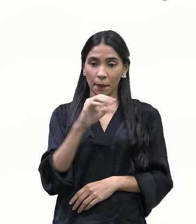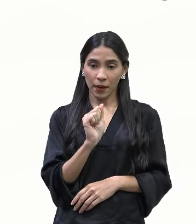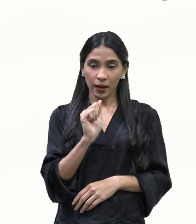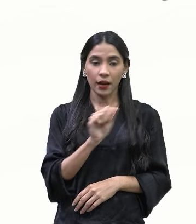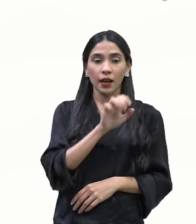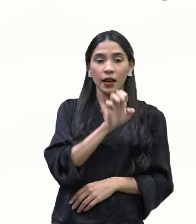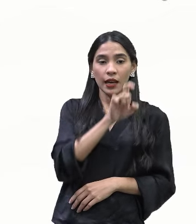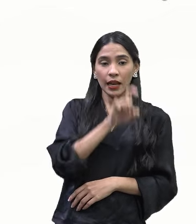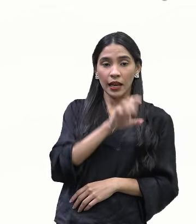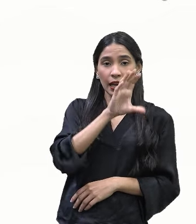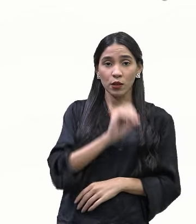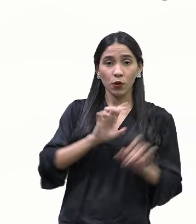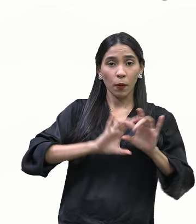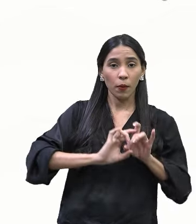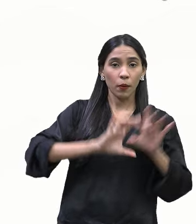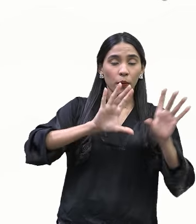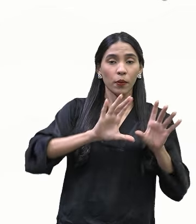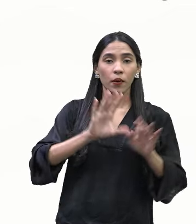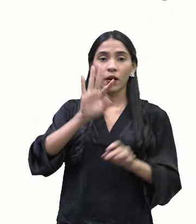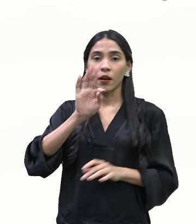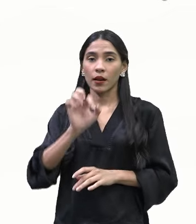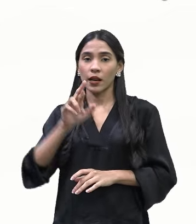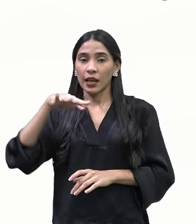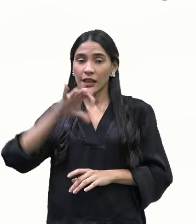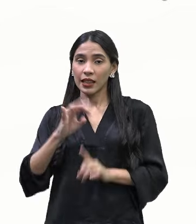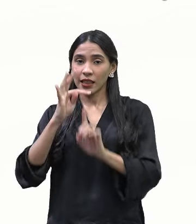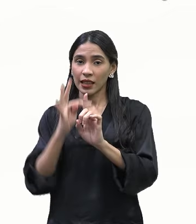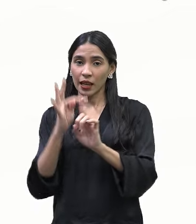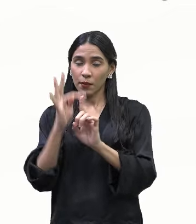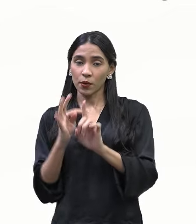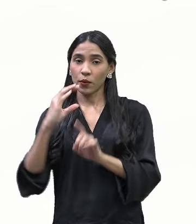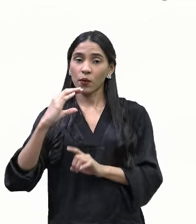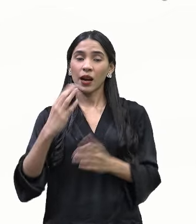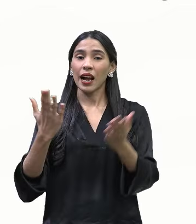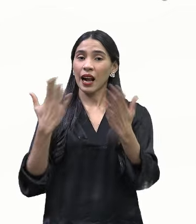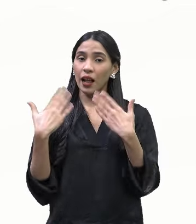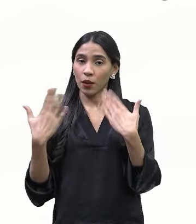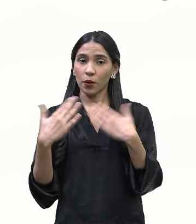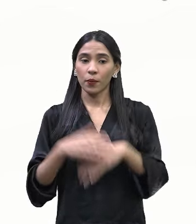para fora e térmico, calor. Então, exo,